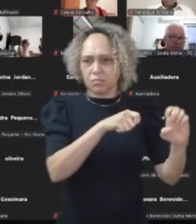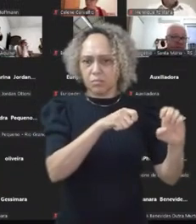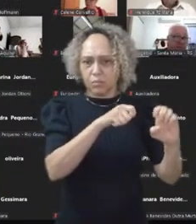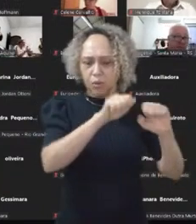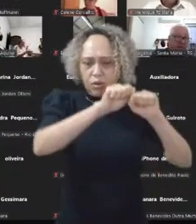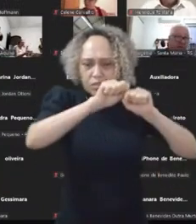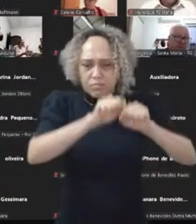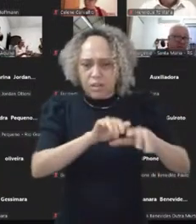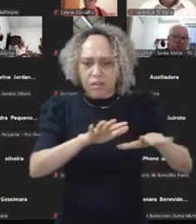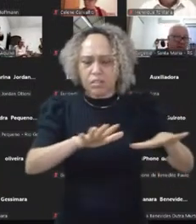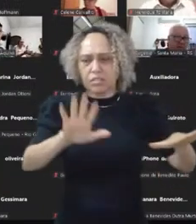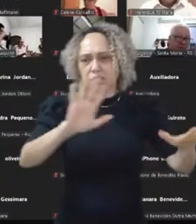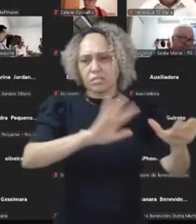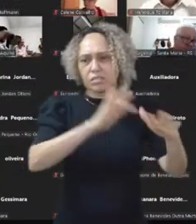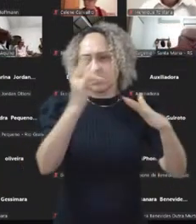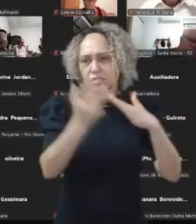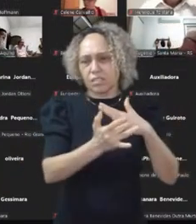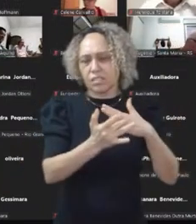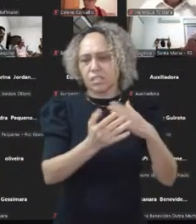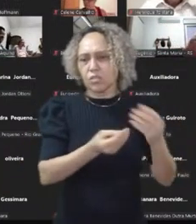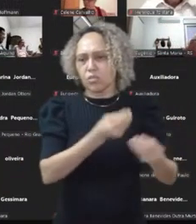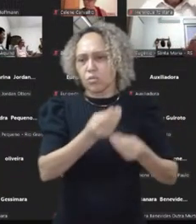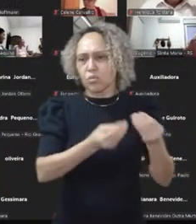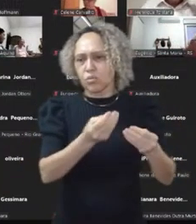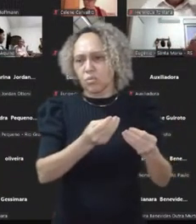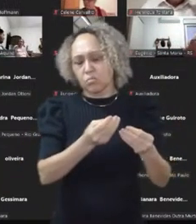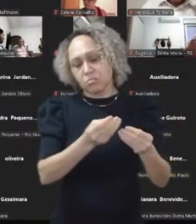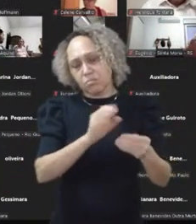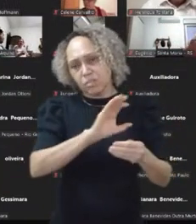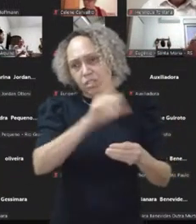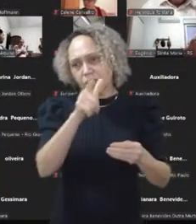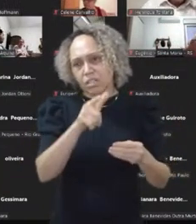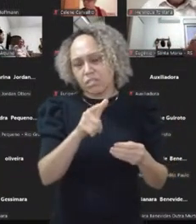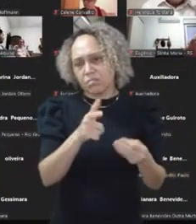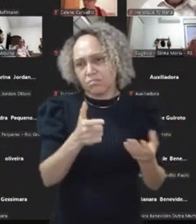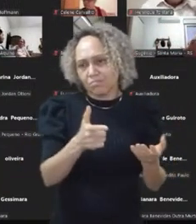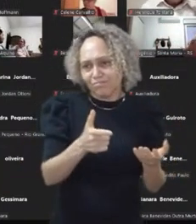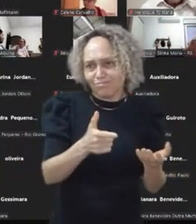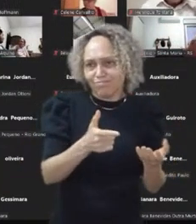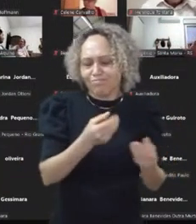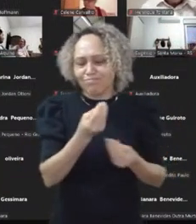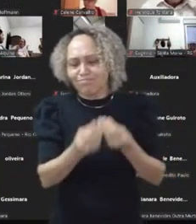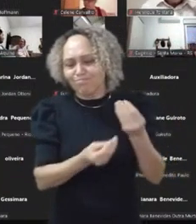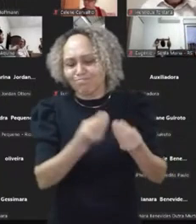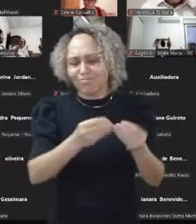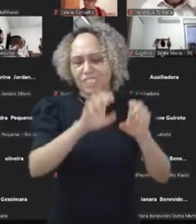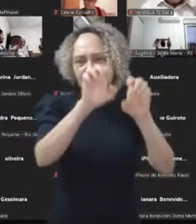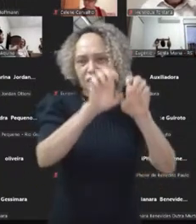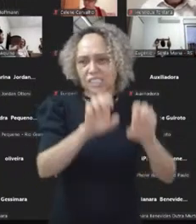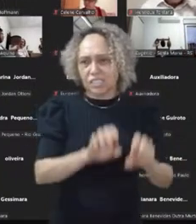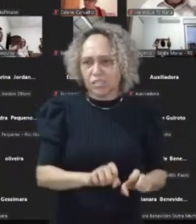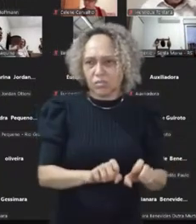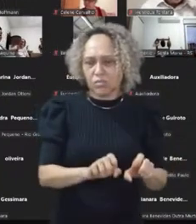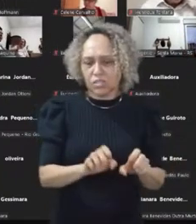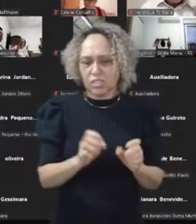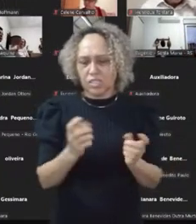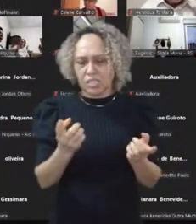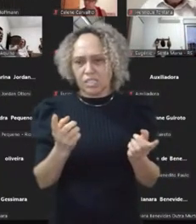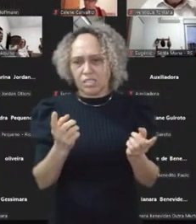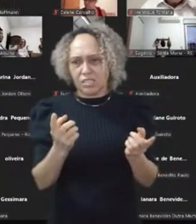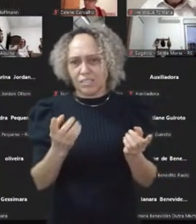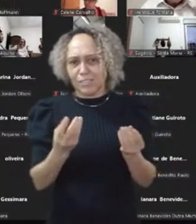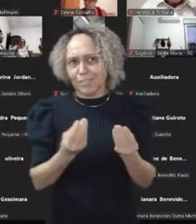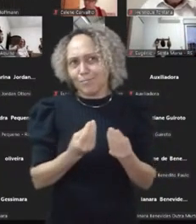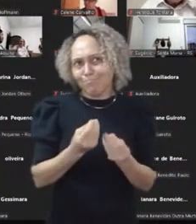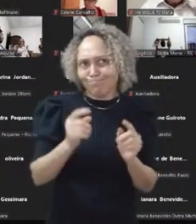nessas redes Claro que tem vamos dizer Esse pecado original essa forma estrutural que joga contra a gente que de